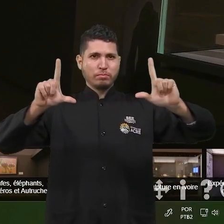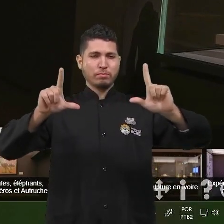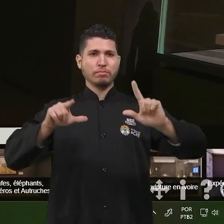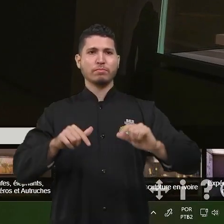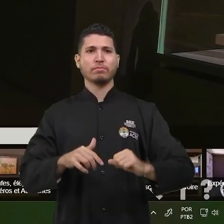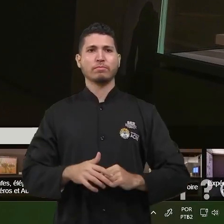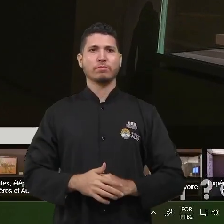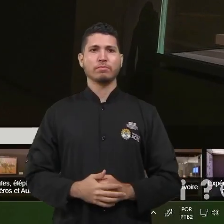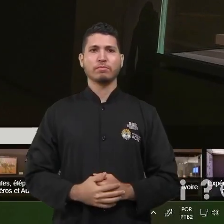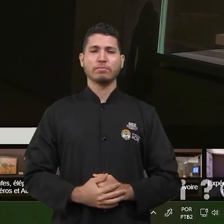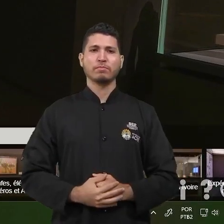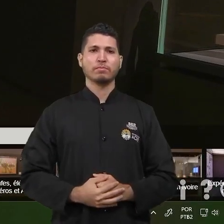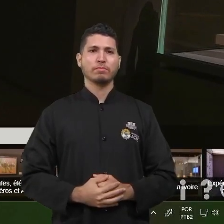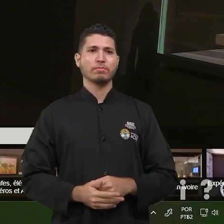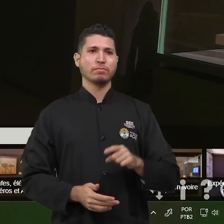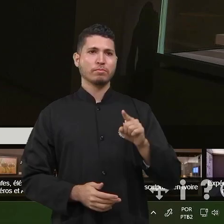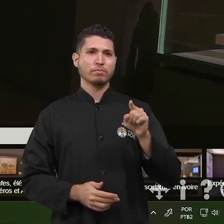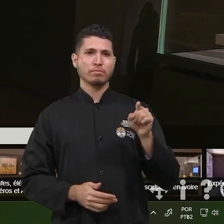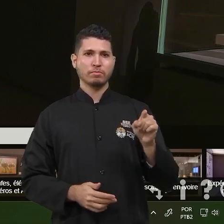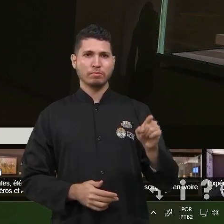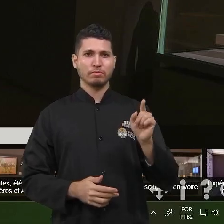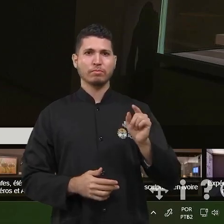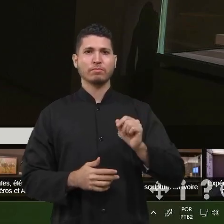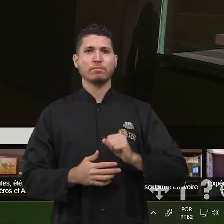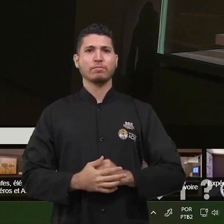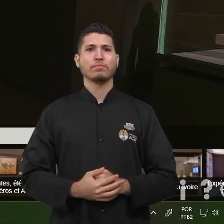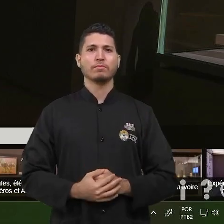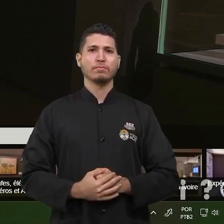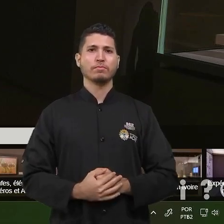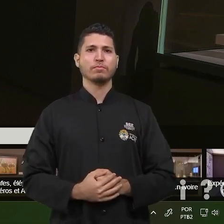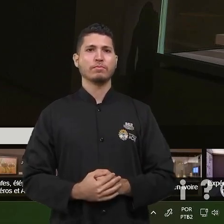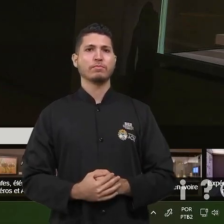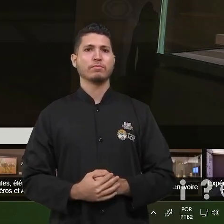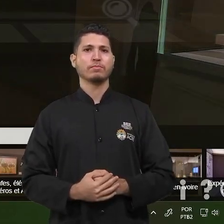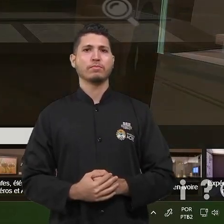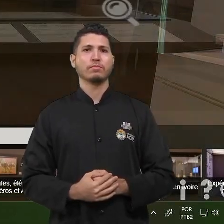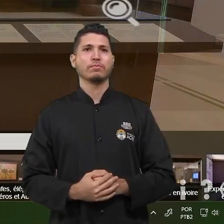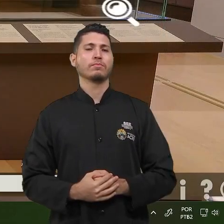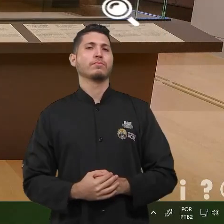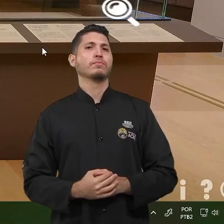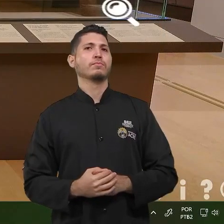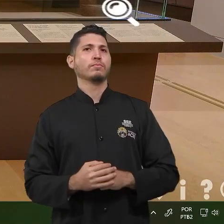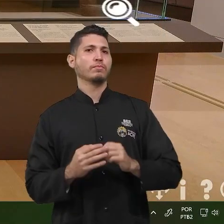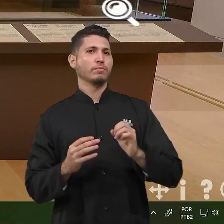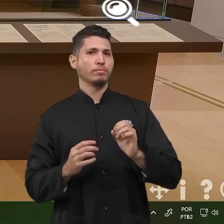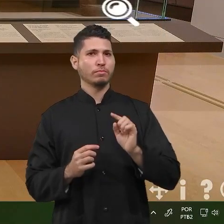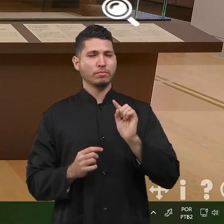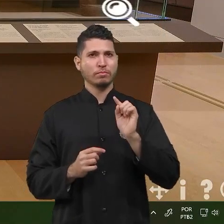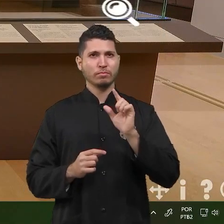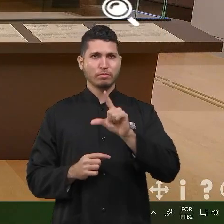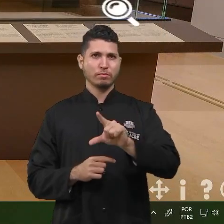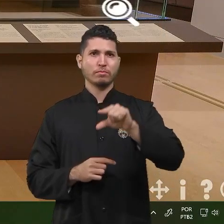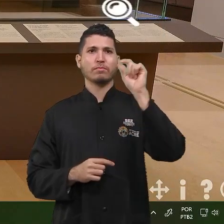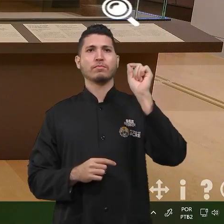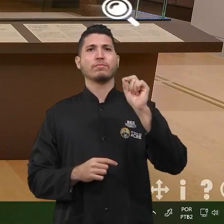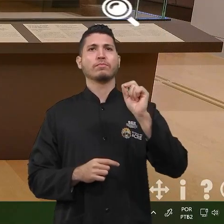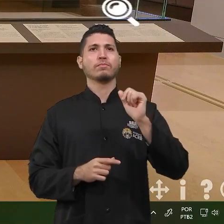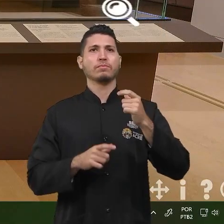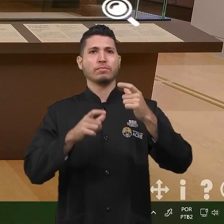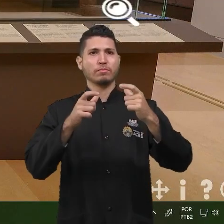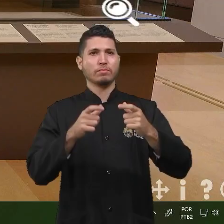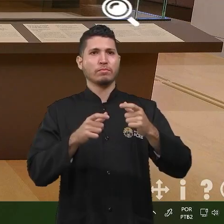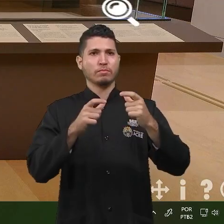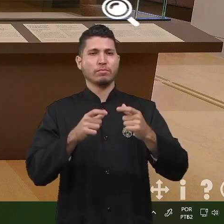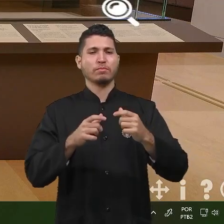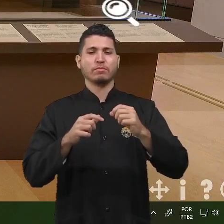Clicando aqui, você consegue acessar por salas, né, por espaços, e a pesquisa fica mais direcionada. Quando